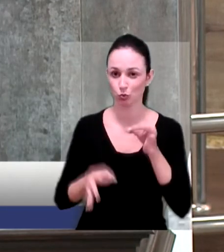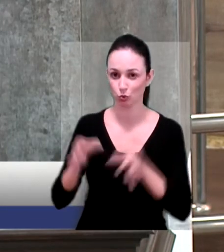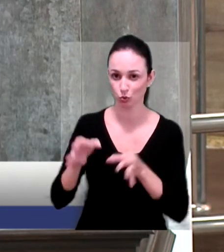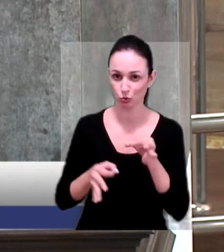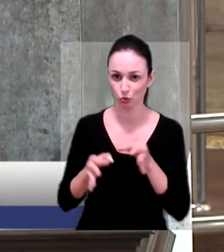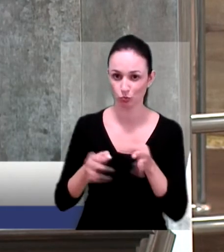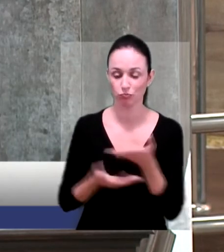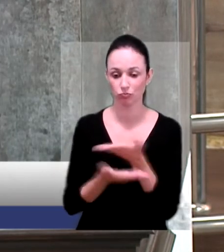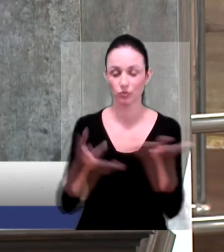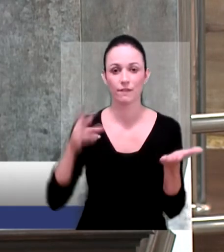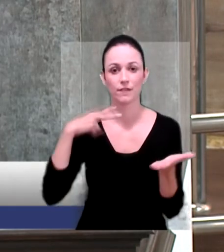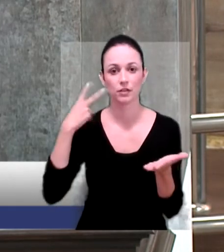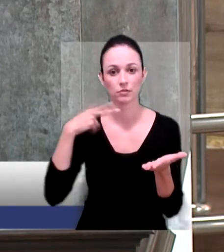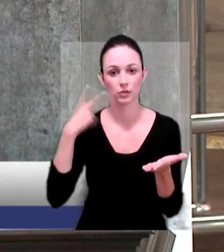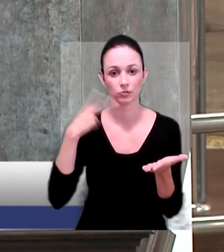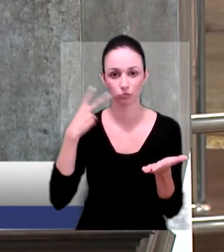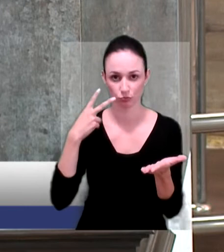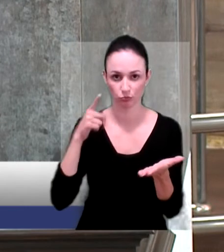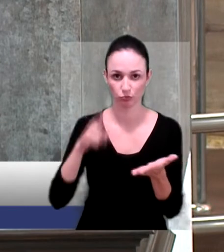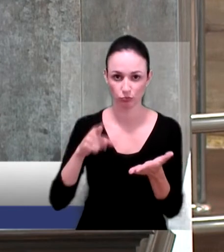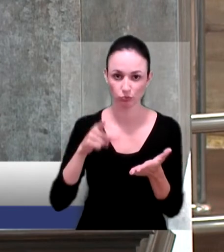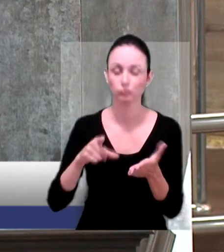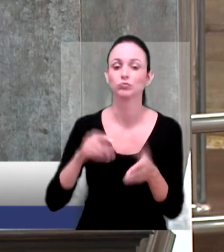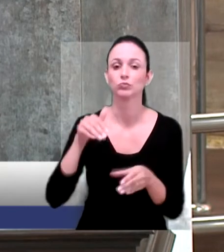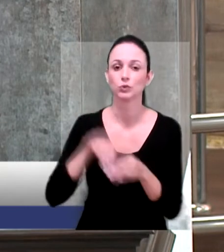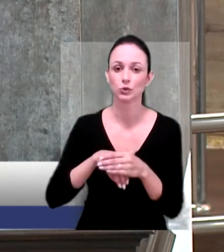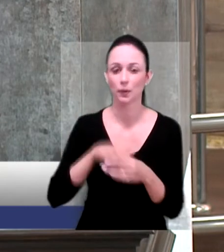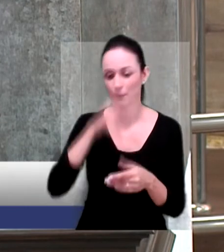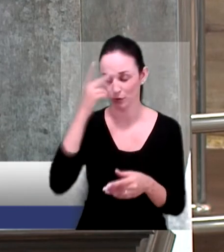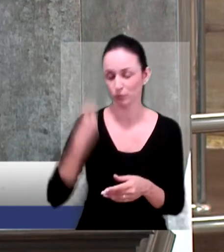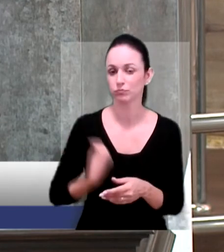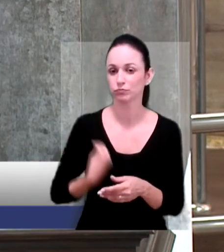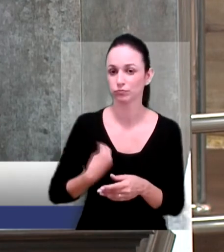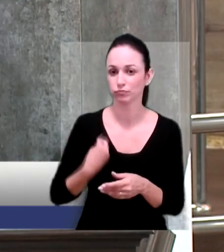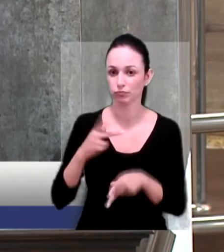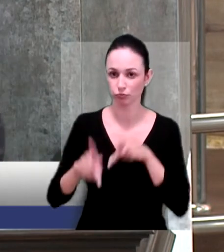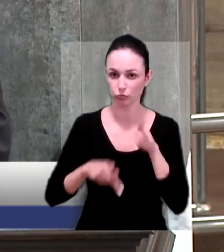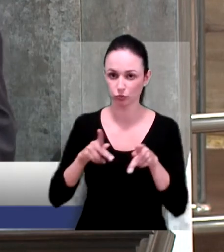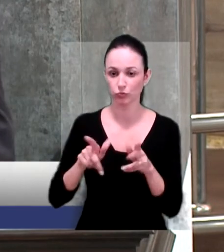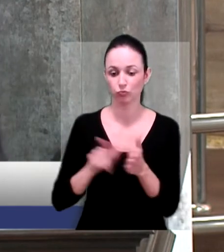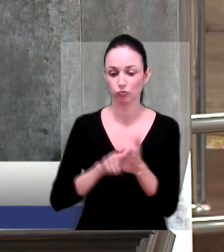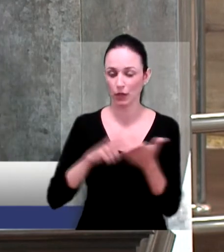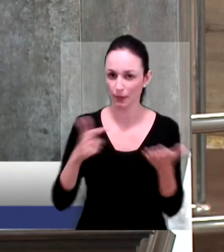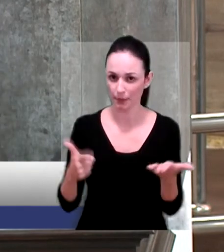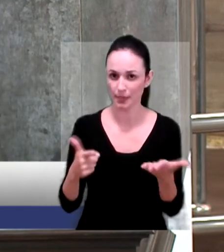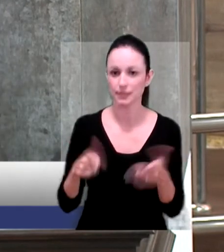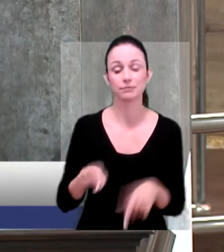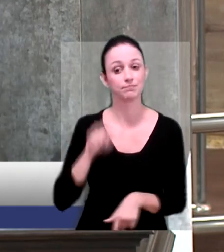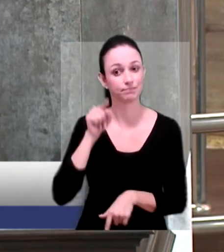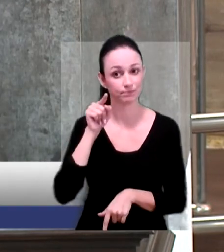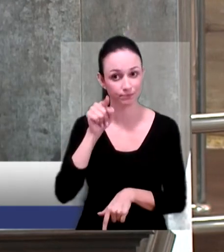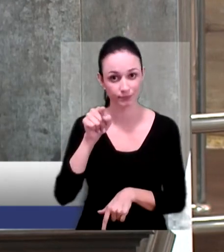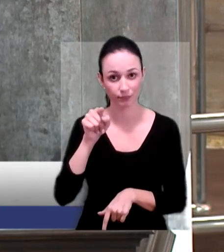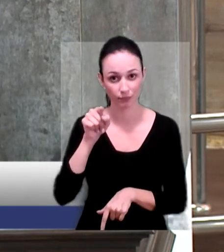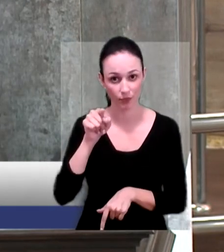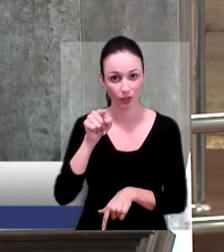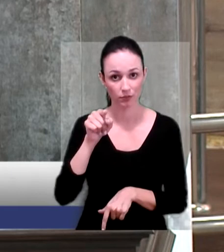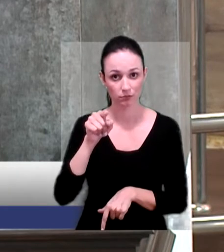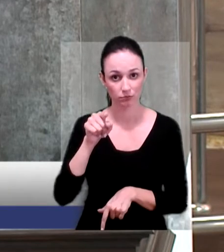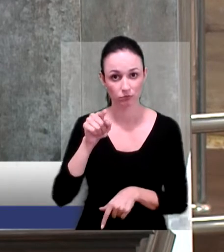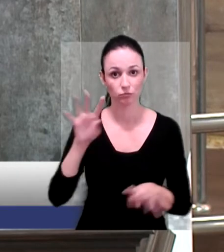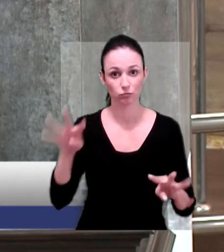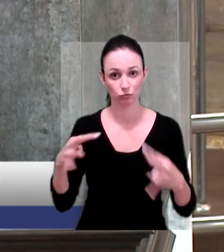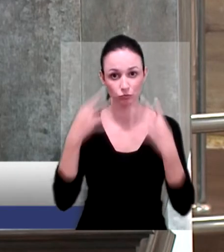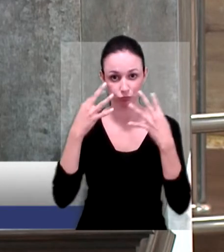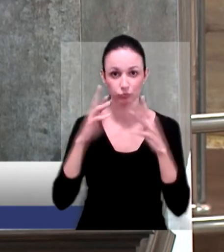vereadores eleitos, ao público presente, aos nossos amigos da imprensa e a você que acompanha a sessão